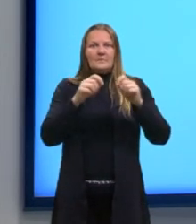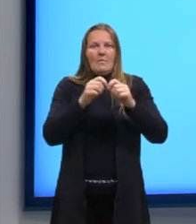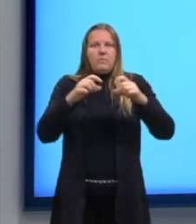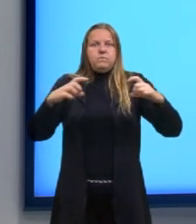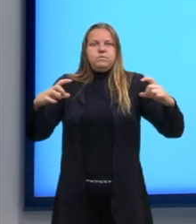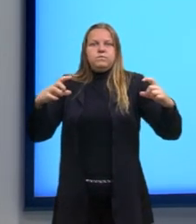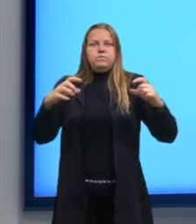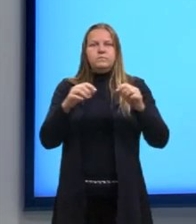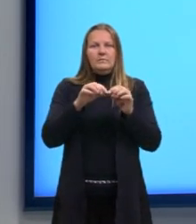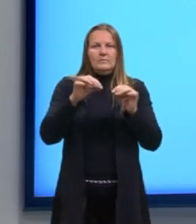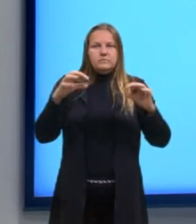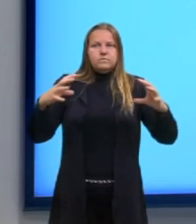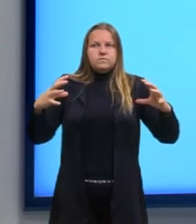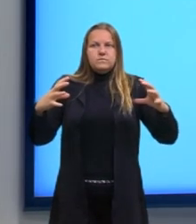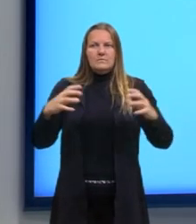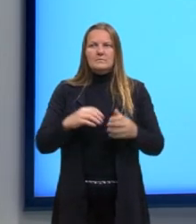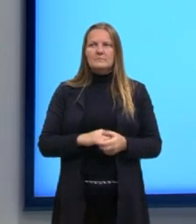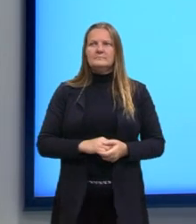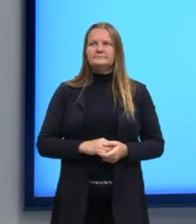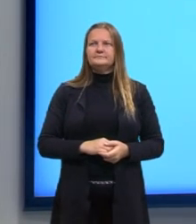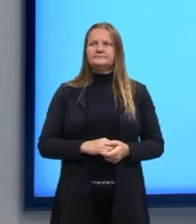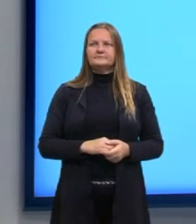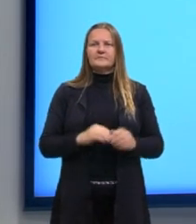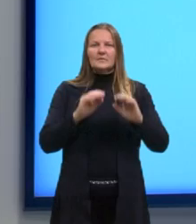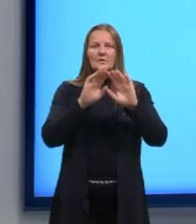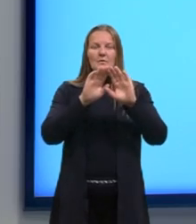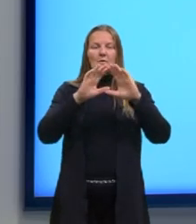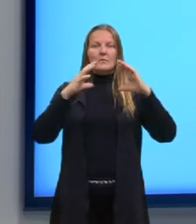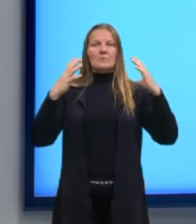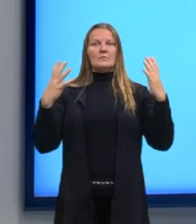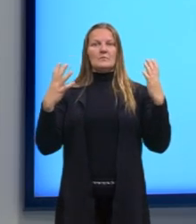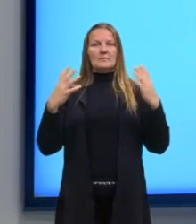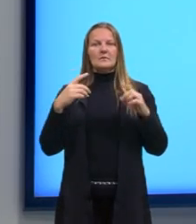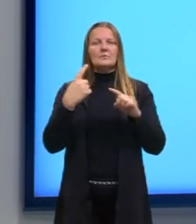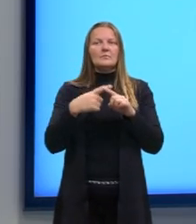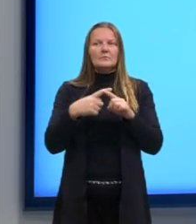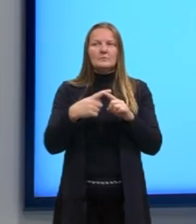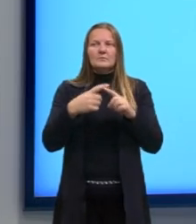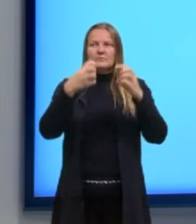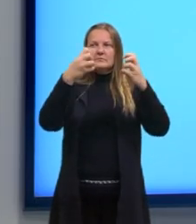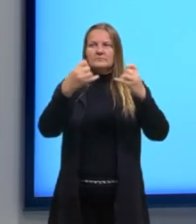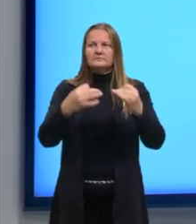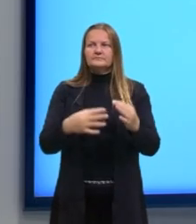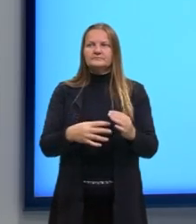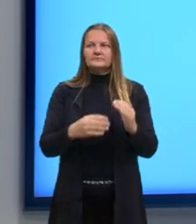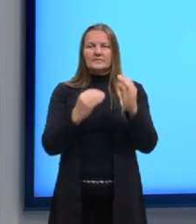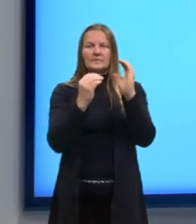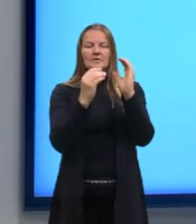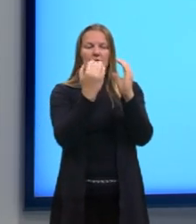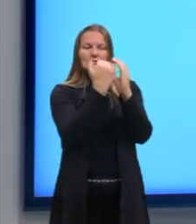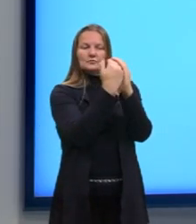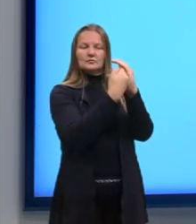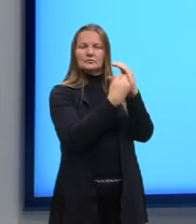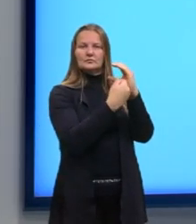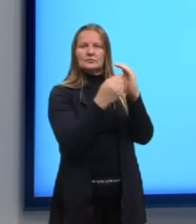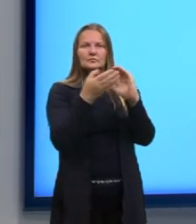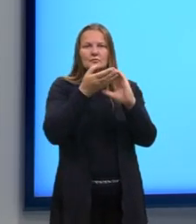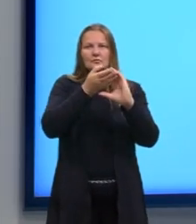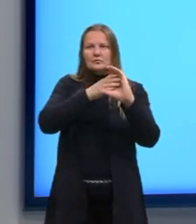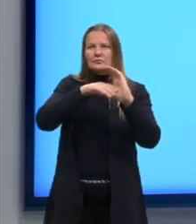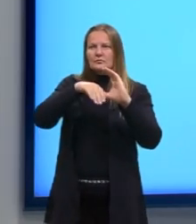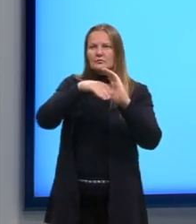ele consegue pegar muito mais do que um espelho plano certo e ele pode ser então do tipo convexo